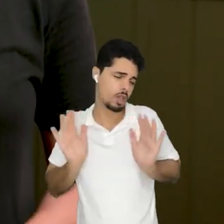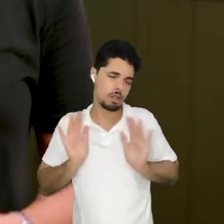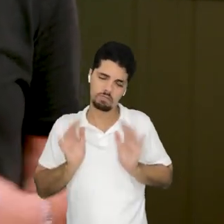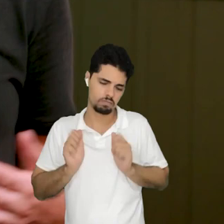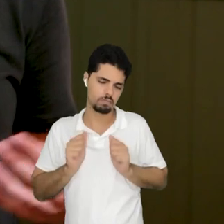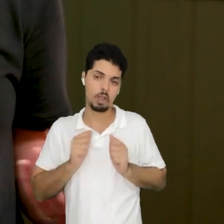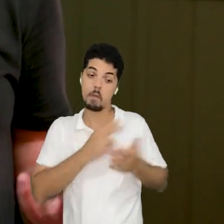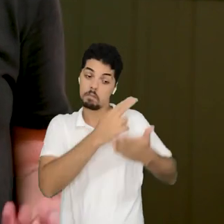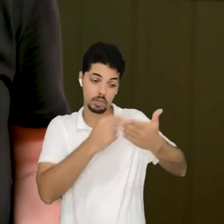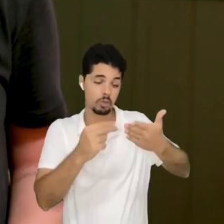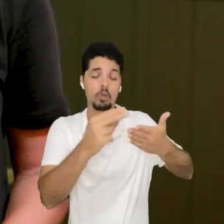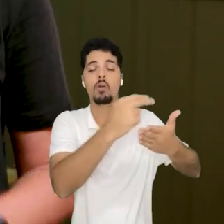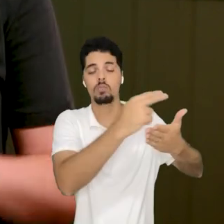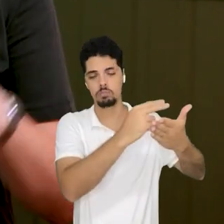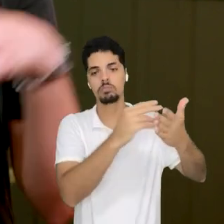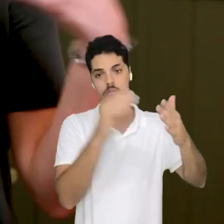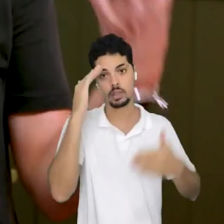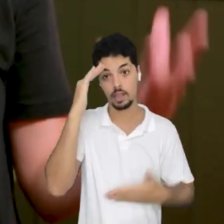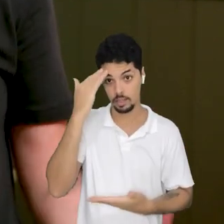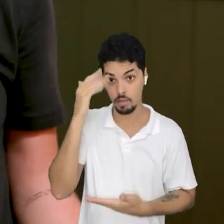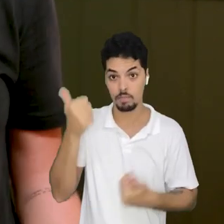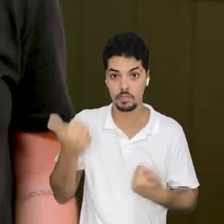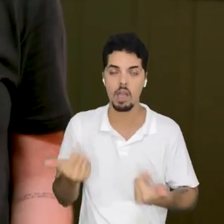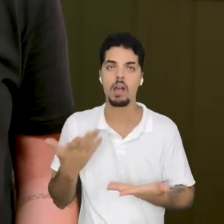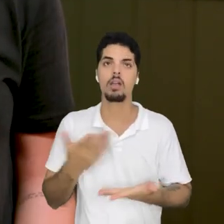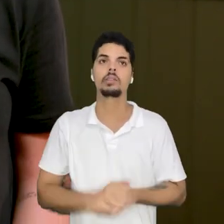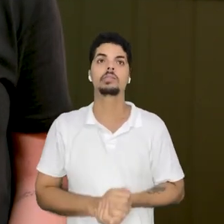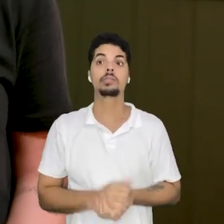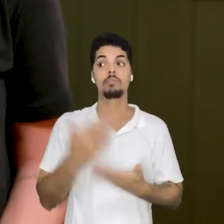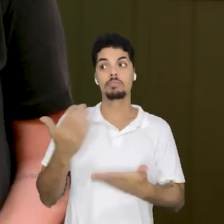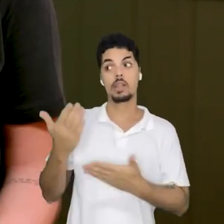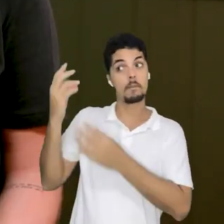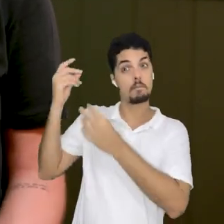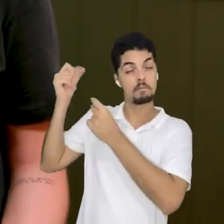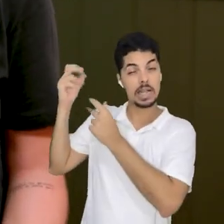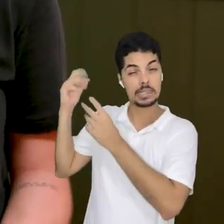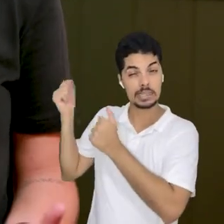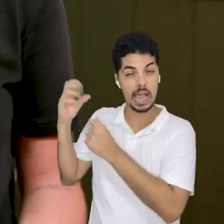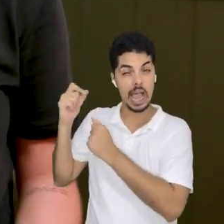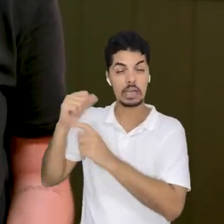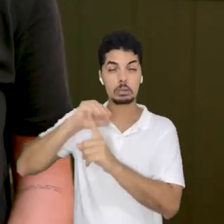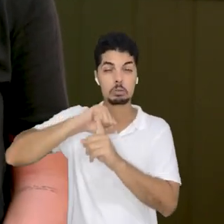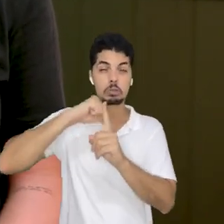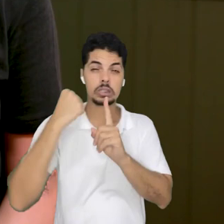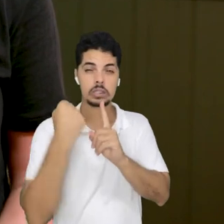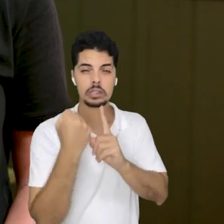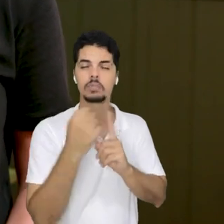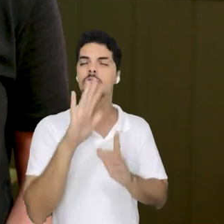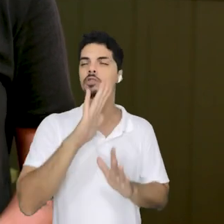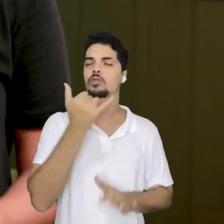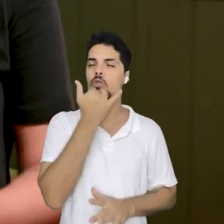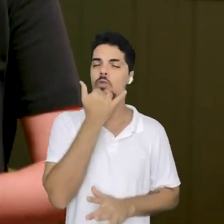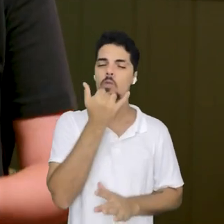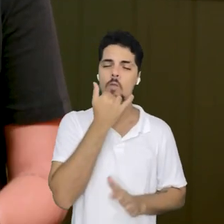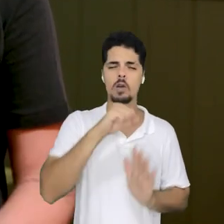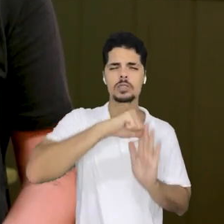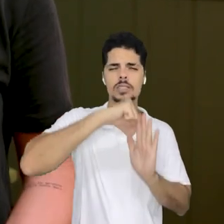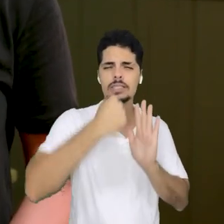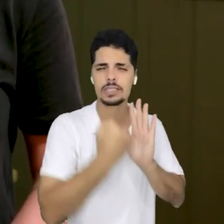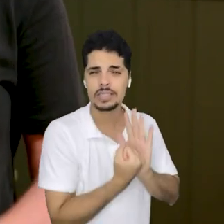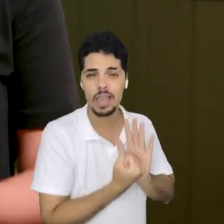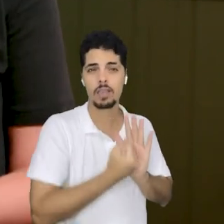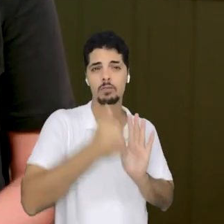monarquia em que se buscava fazer uma propaganda dessa monarquia. E como era feita a propaganda no século XIX, né? A